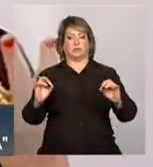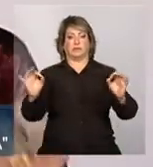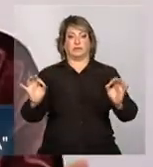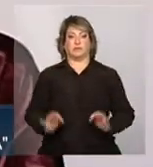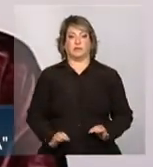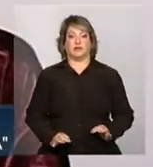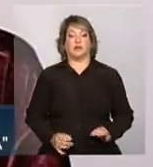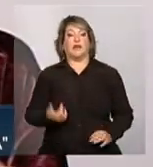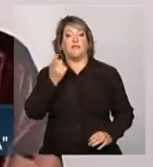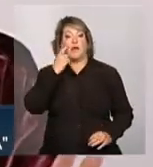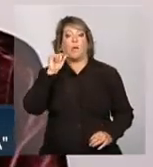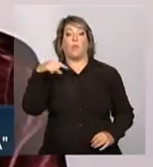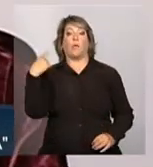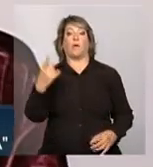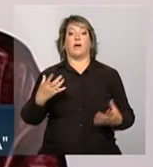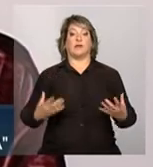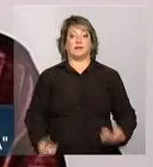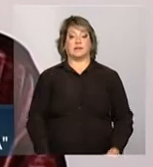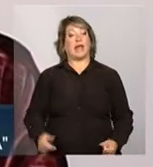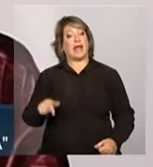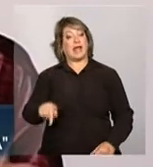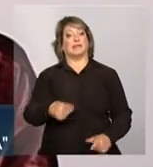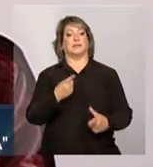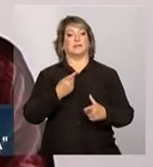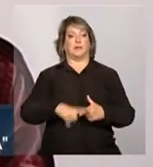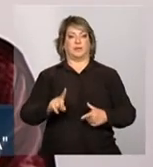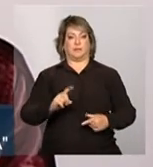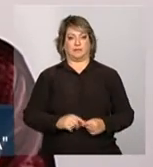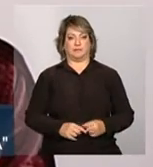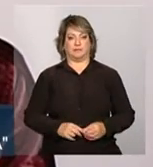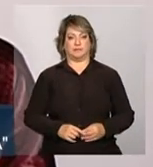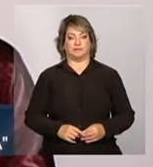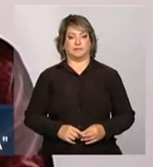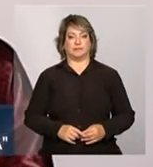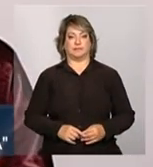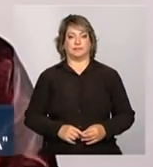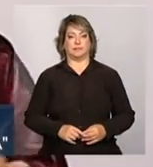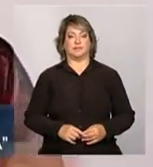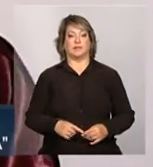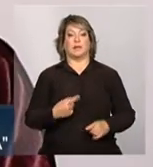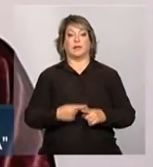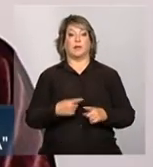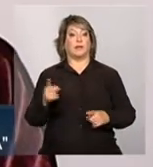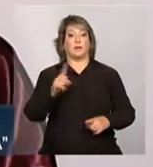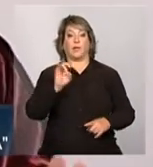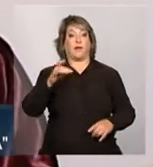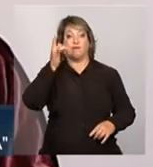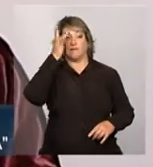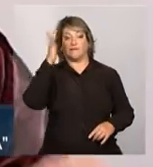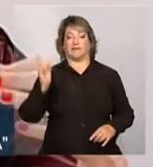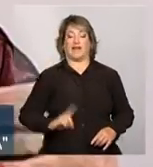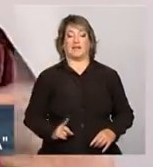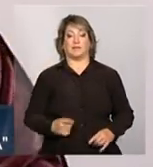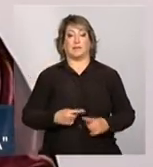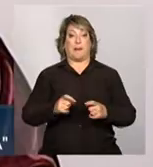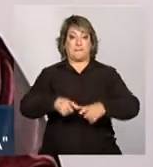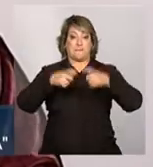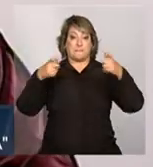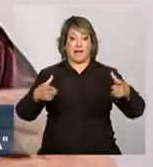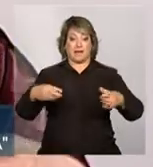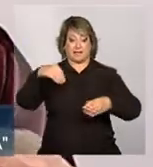a receptividade, esse é o problema. Esse é o grande problema. Não é fácil. Não é fácil. A maioria